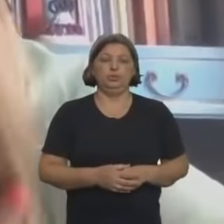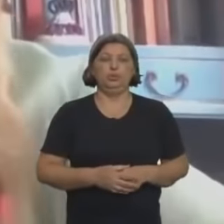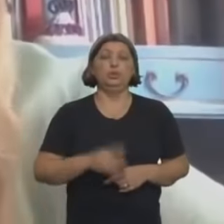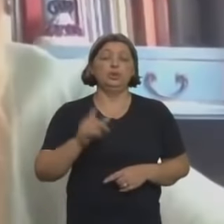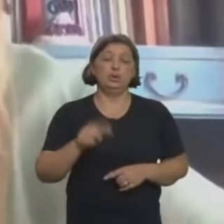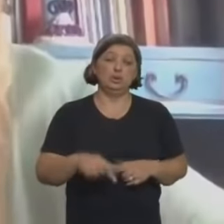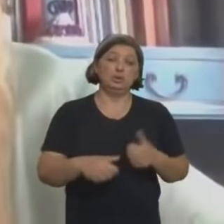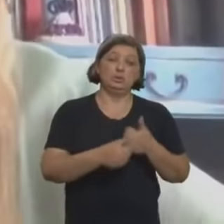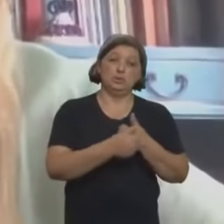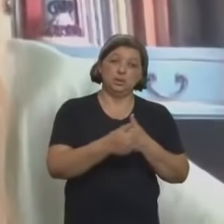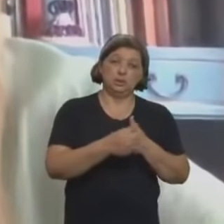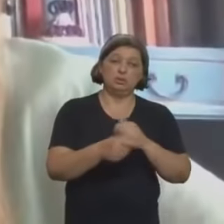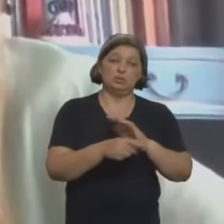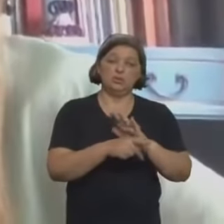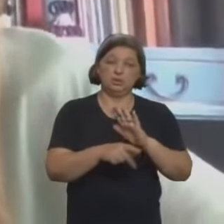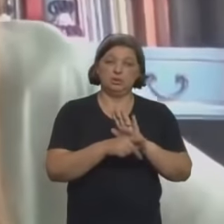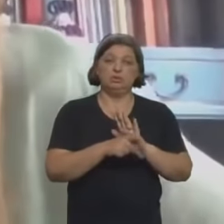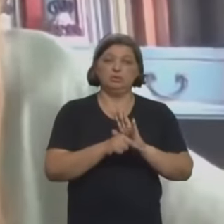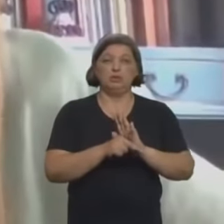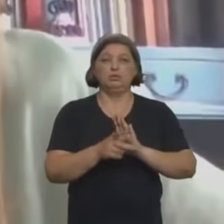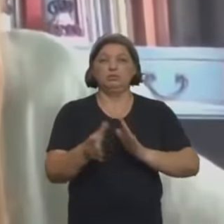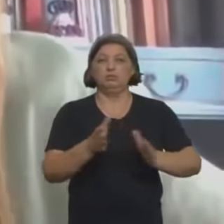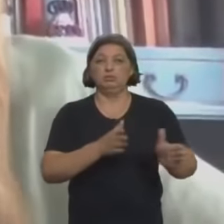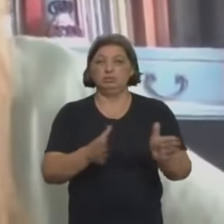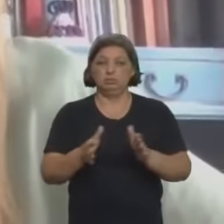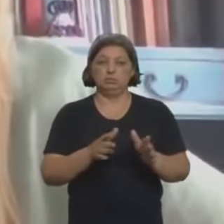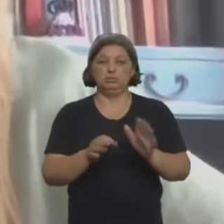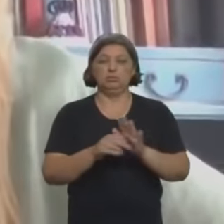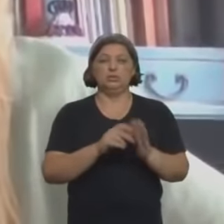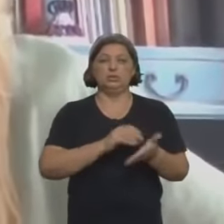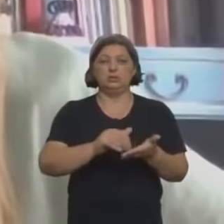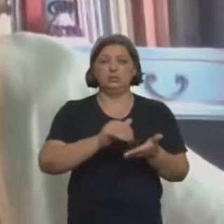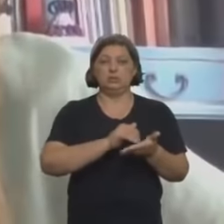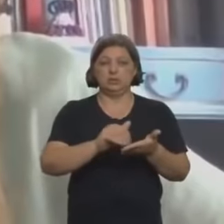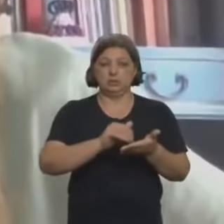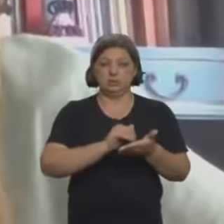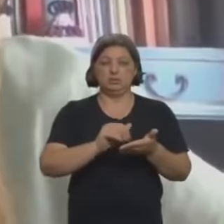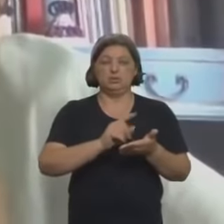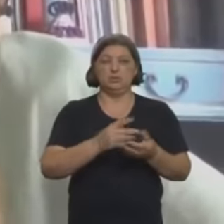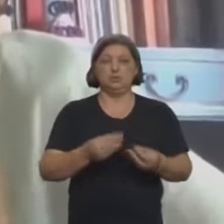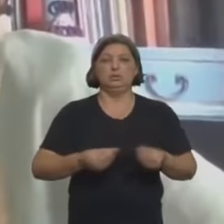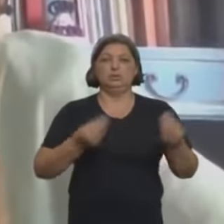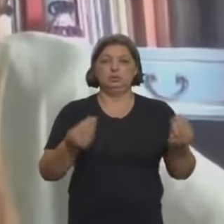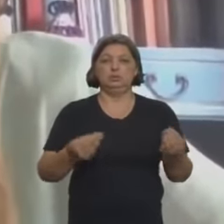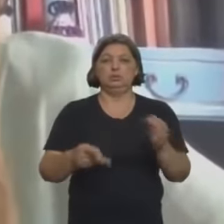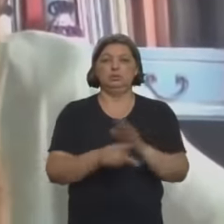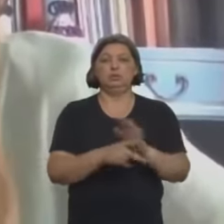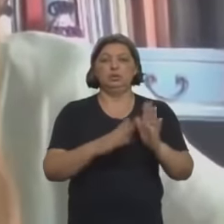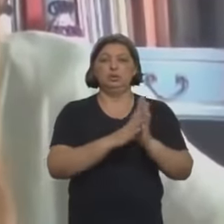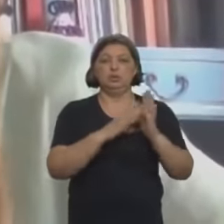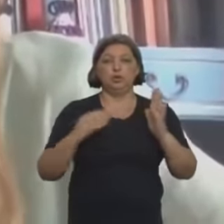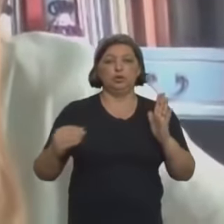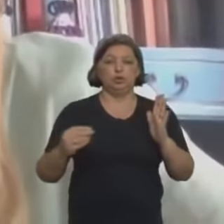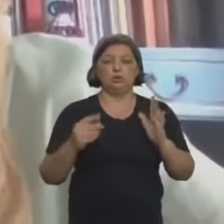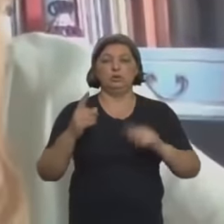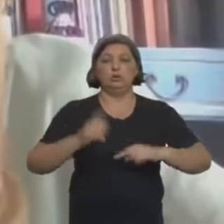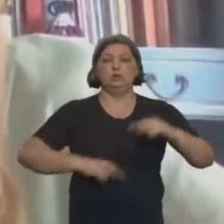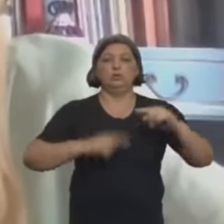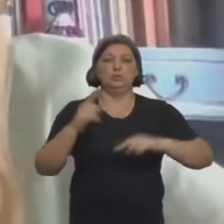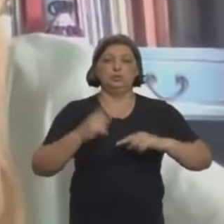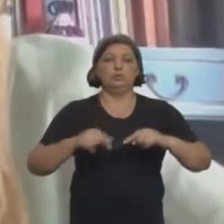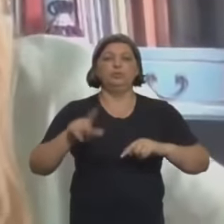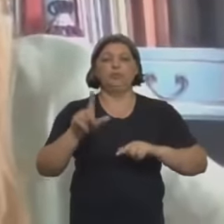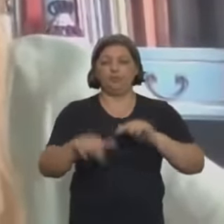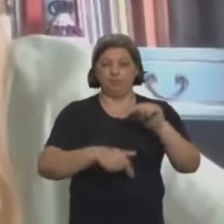próximo ao programa Compasso, mas ele foi diagramado pela secretaria para dar para vocês o mesmo modelo de material com que vocês